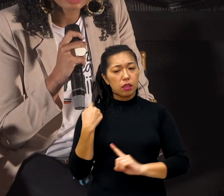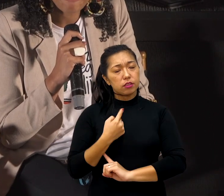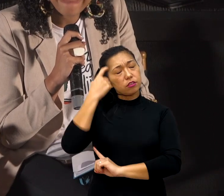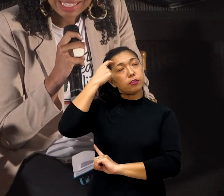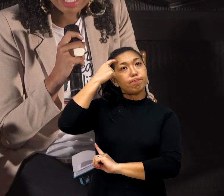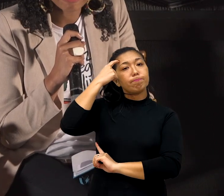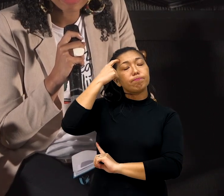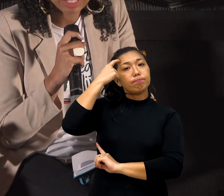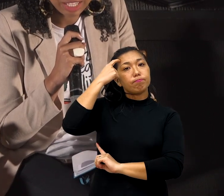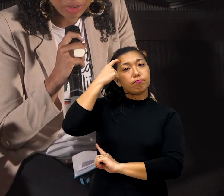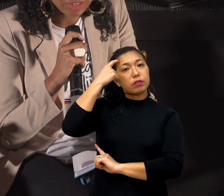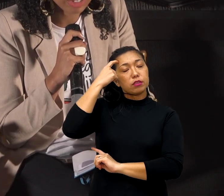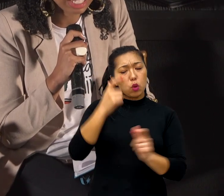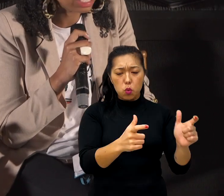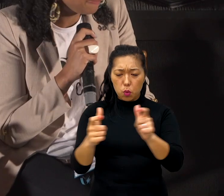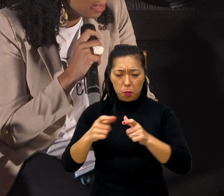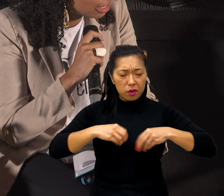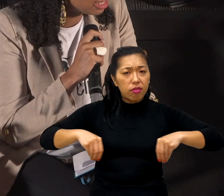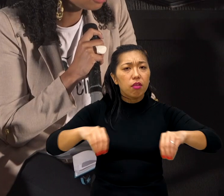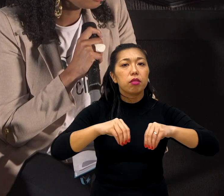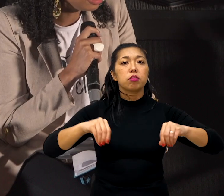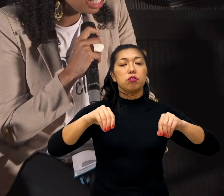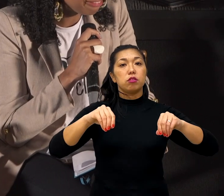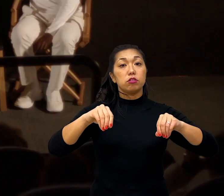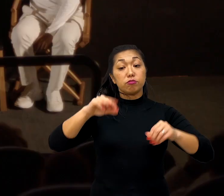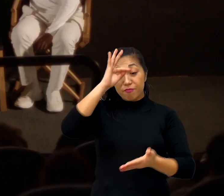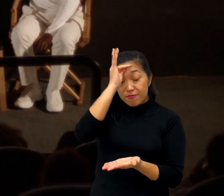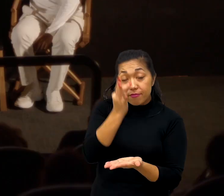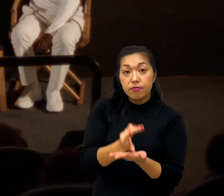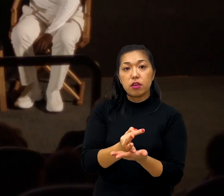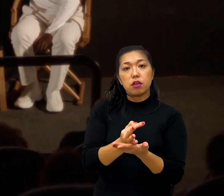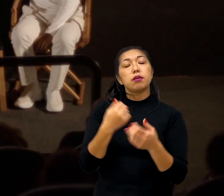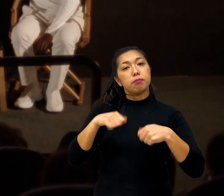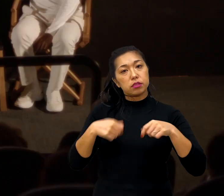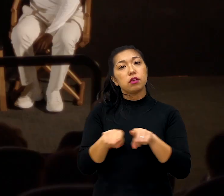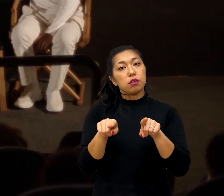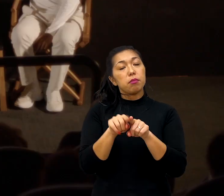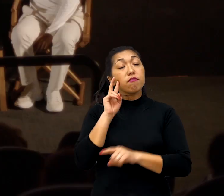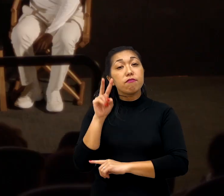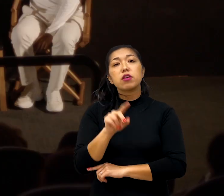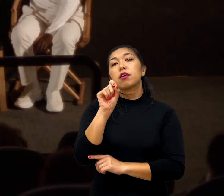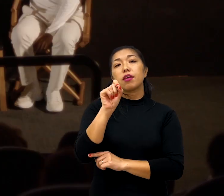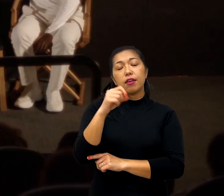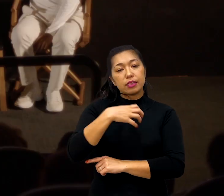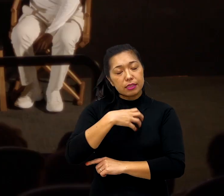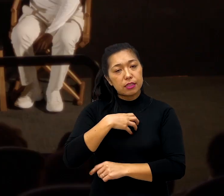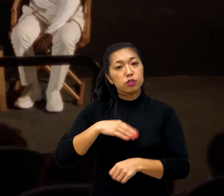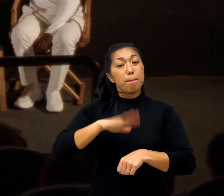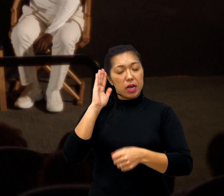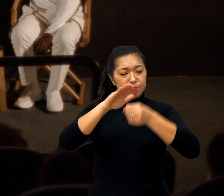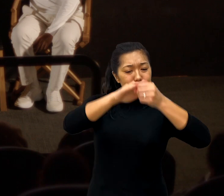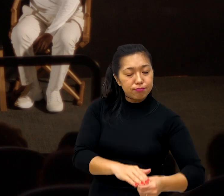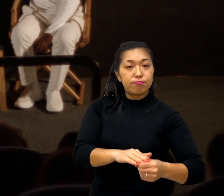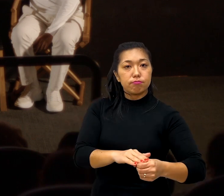quando a gente pensa nos territórios, quando a gente pensa nessa fé, a gente precisa olhar para aqueles que são os mais oprimidos. A gente